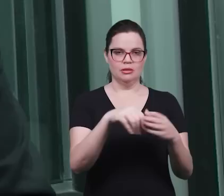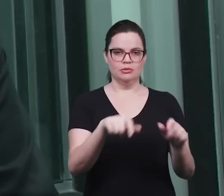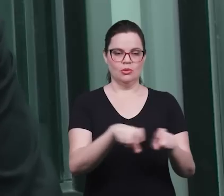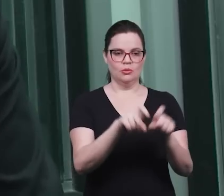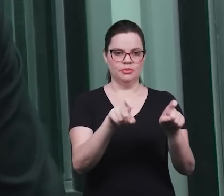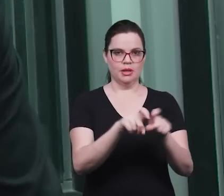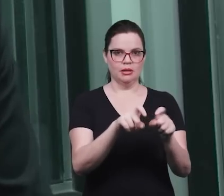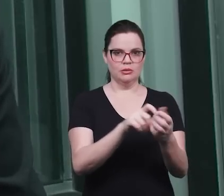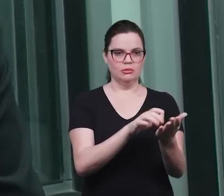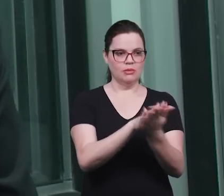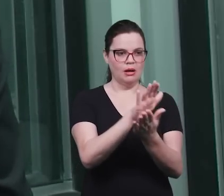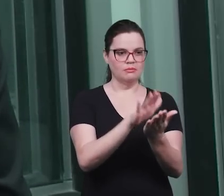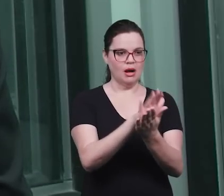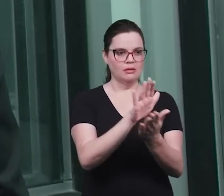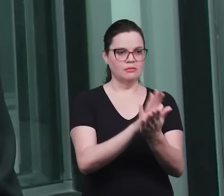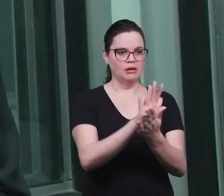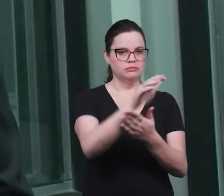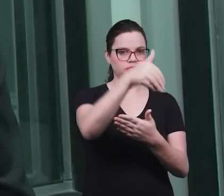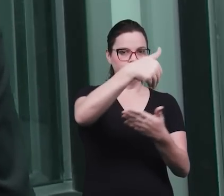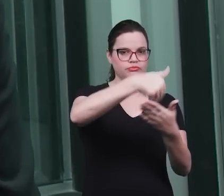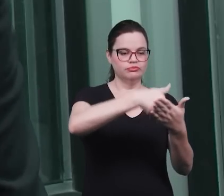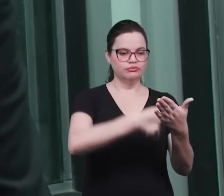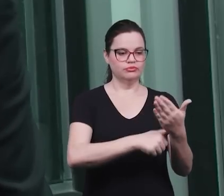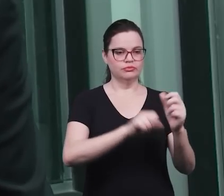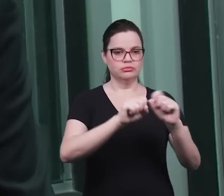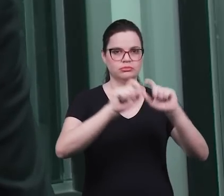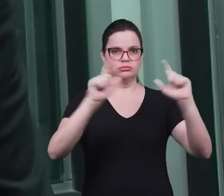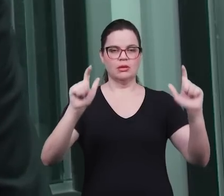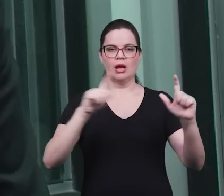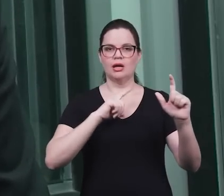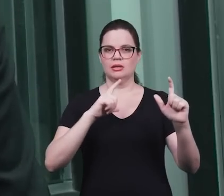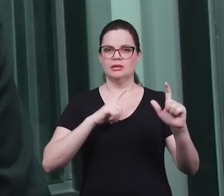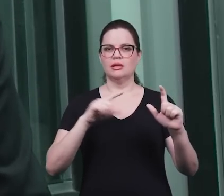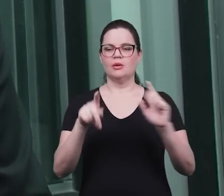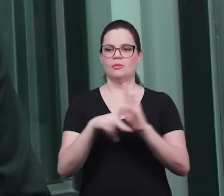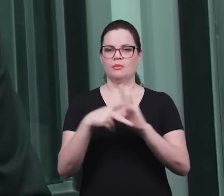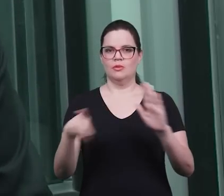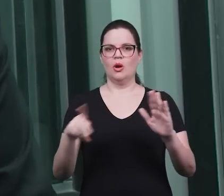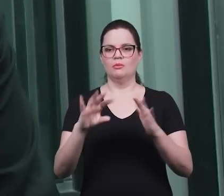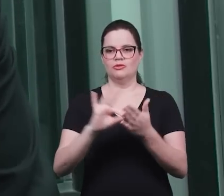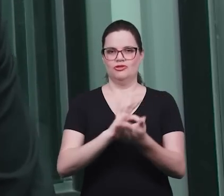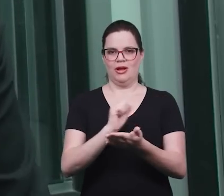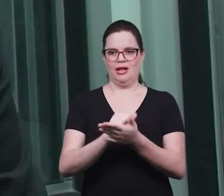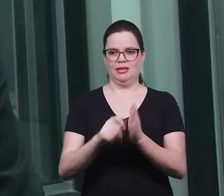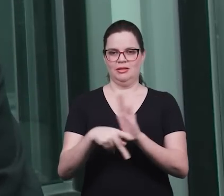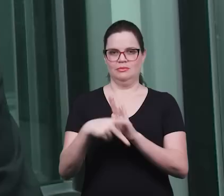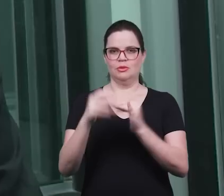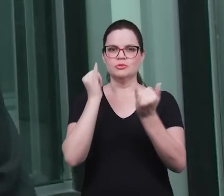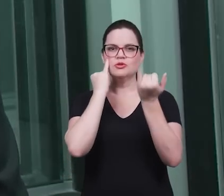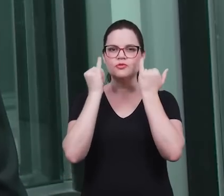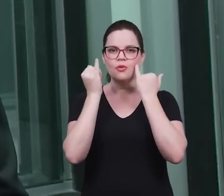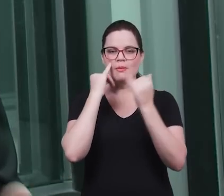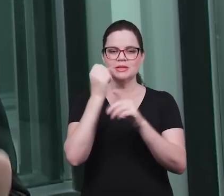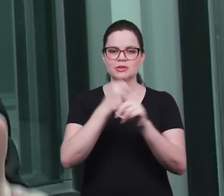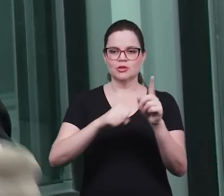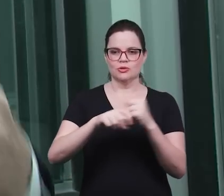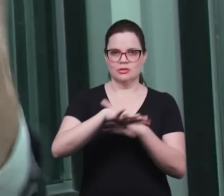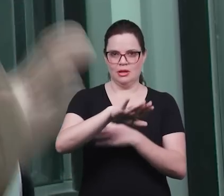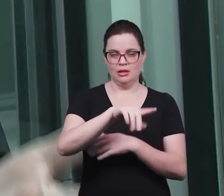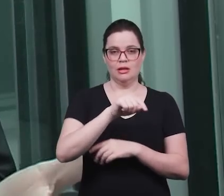digital, nesse documento que chama CNIS, que é Cadastro Nacional de Informações Sociais, que o